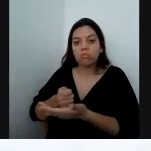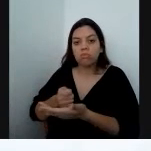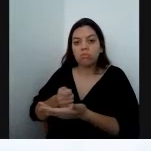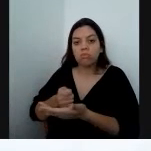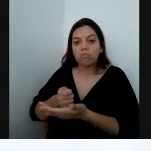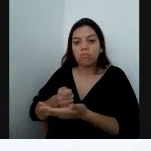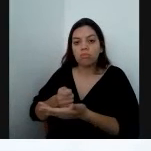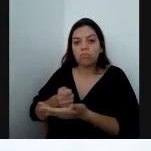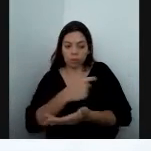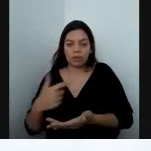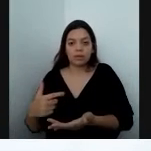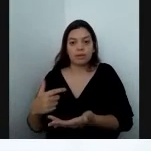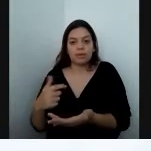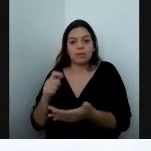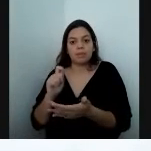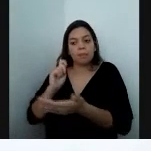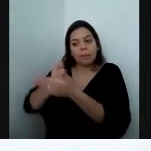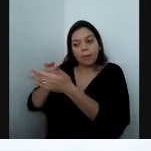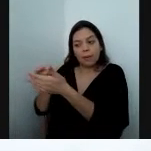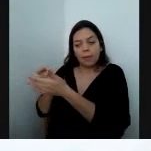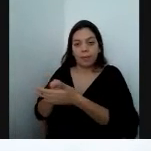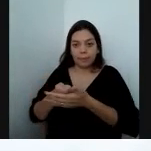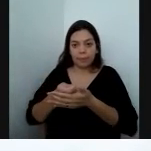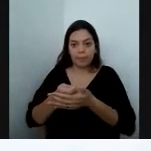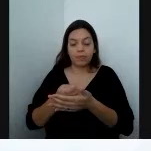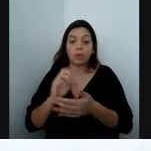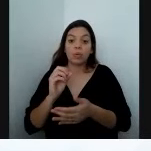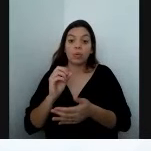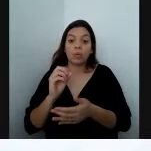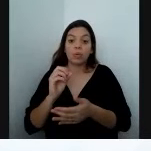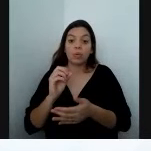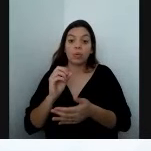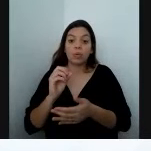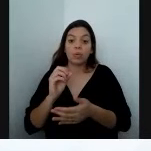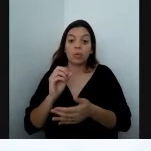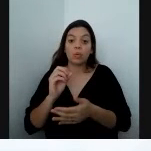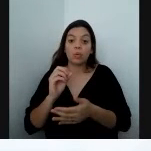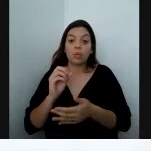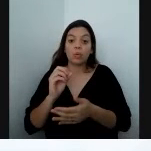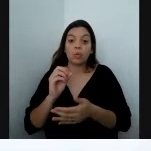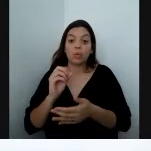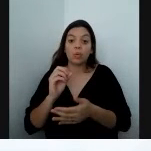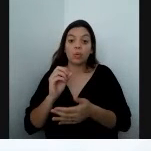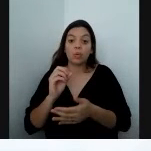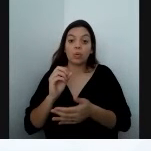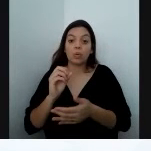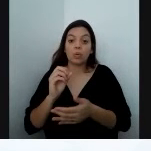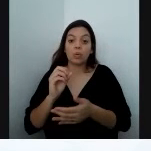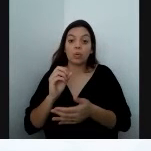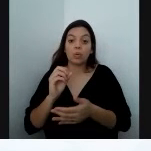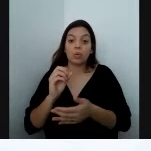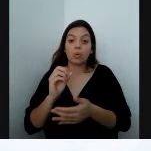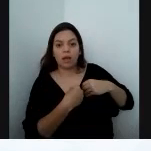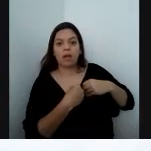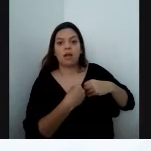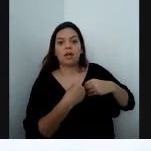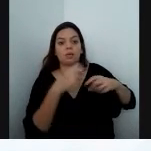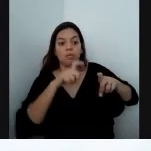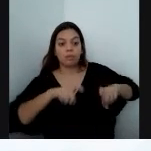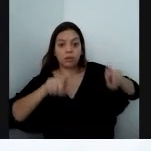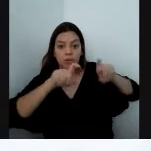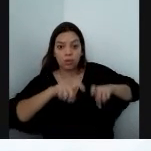vai ser da empresa, ou a cessão do computador é pela empresa, a empresa vai ceder um computador, ou vai